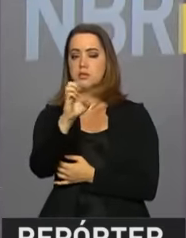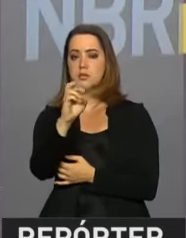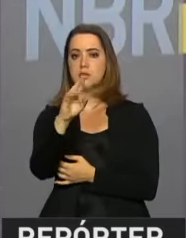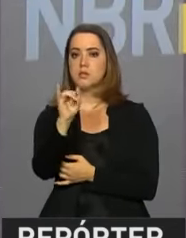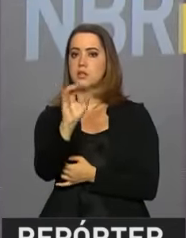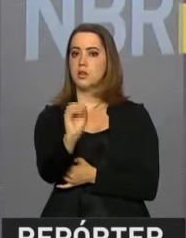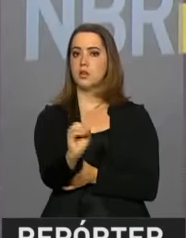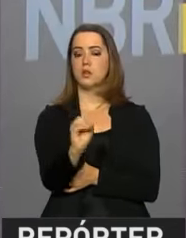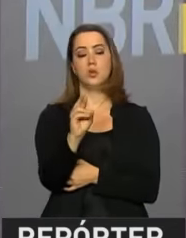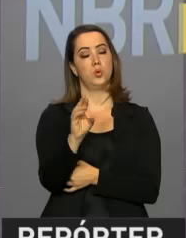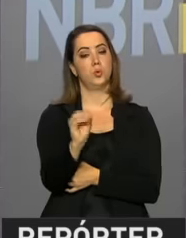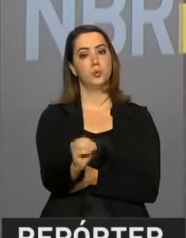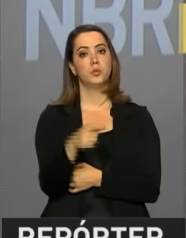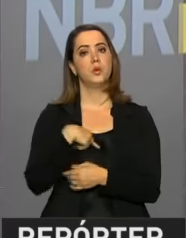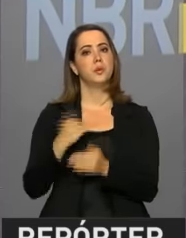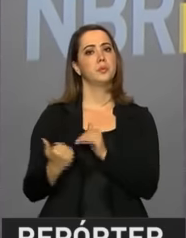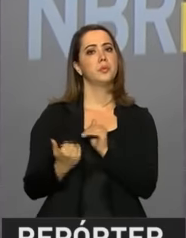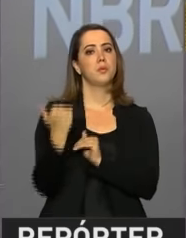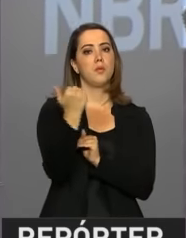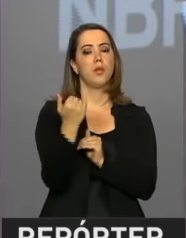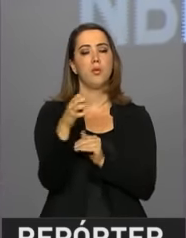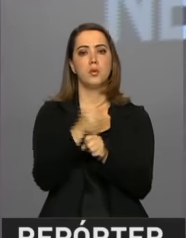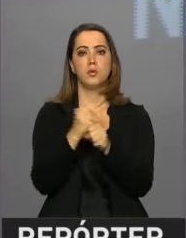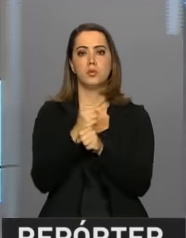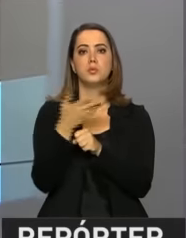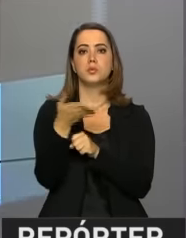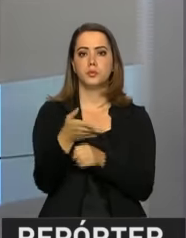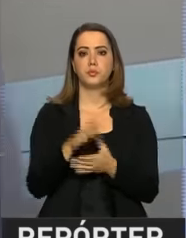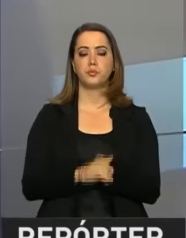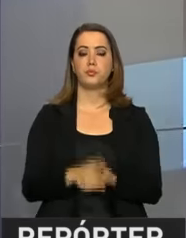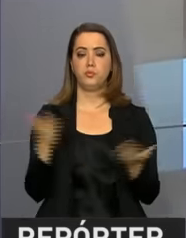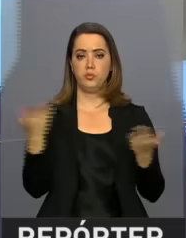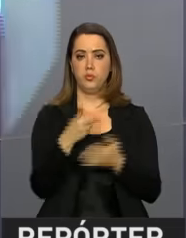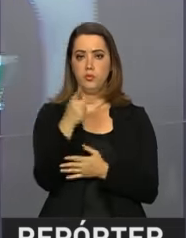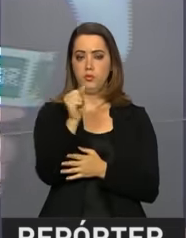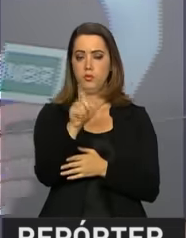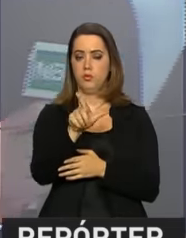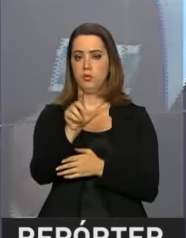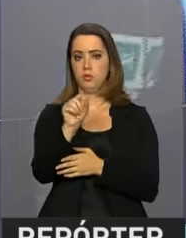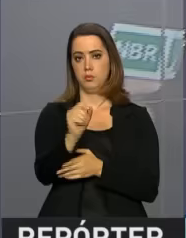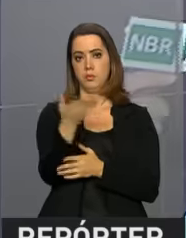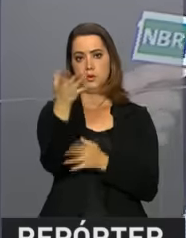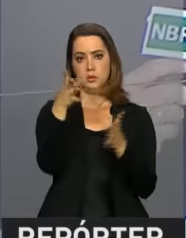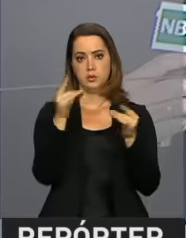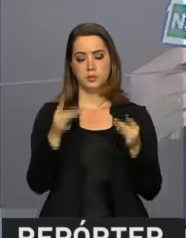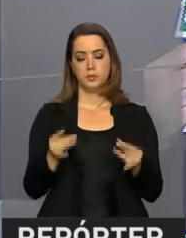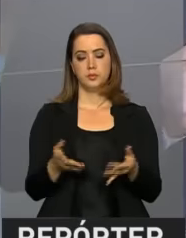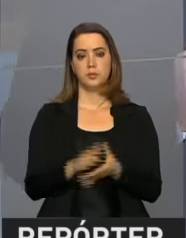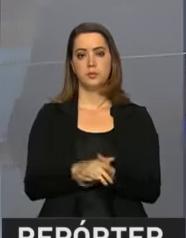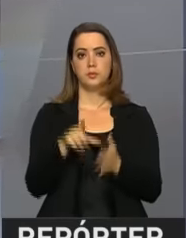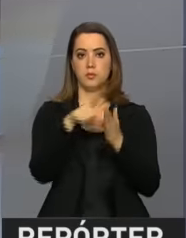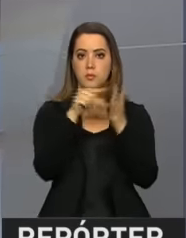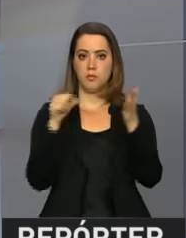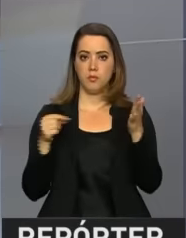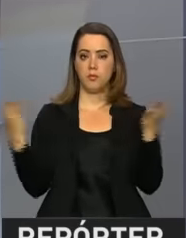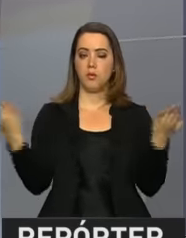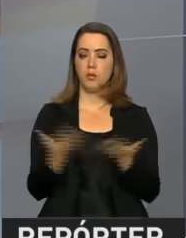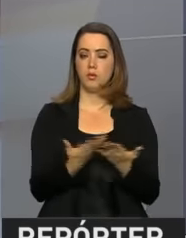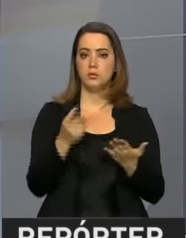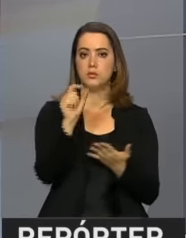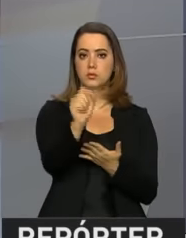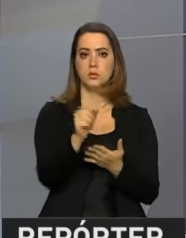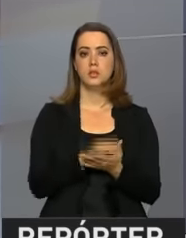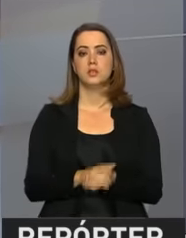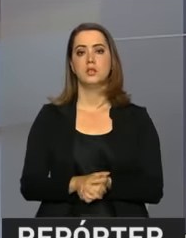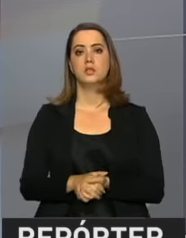do país em 2017. Vamos conversar com o repórter Paula Sálvia, ao vivo, direto do Palácio Planalto, que tem as informações